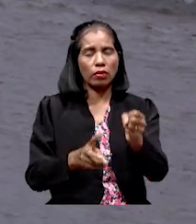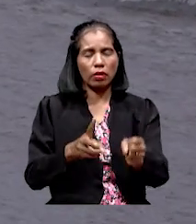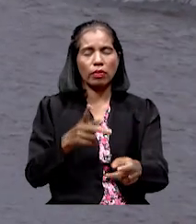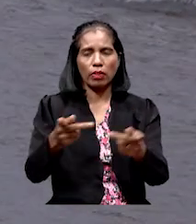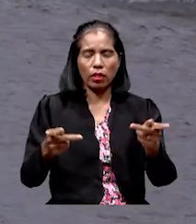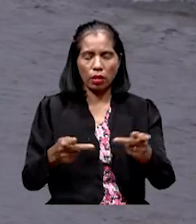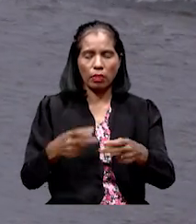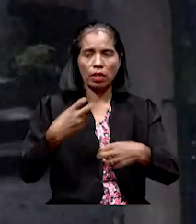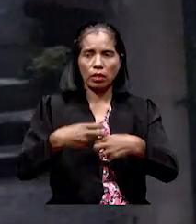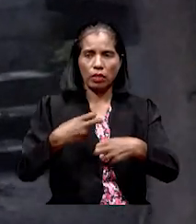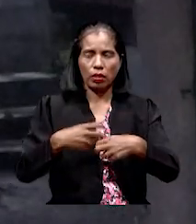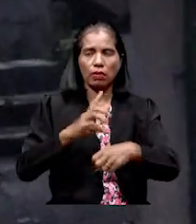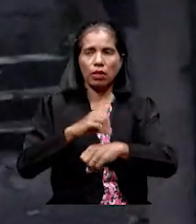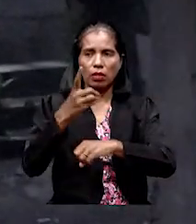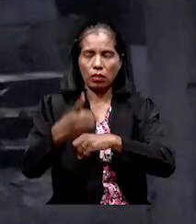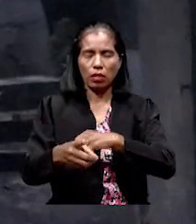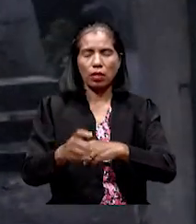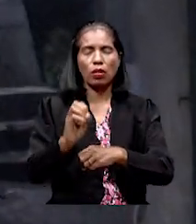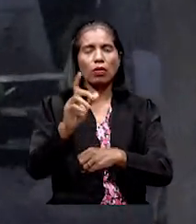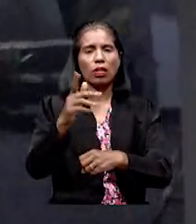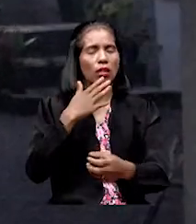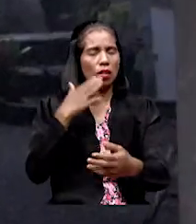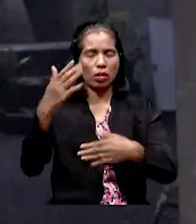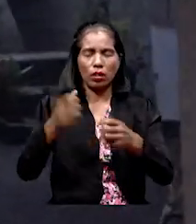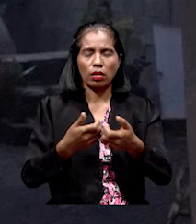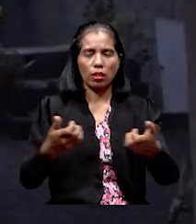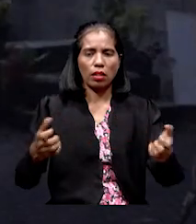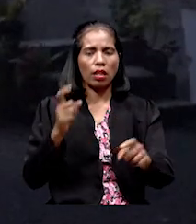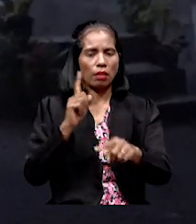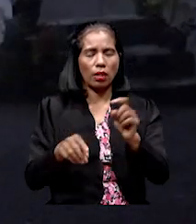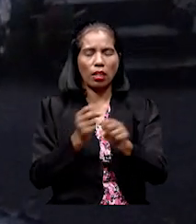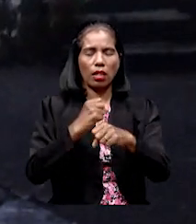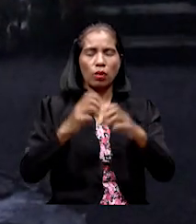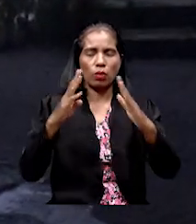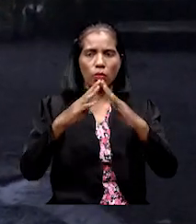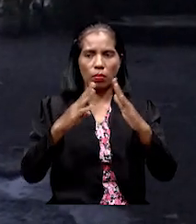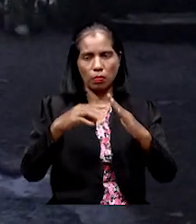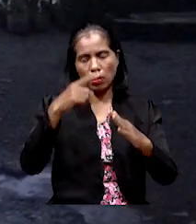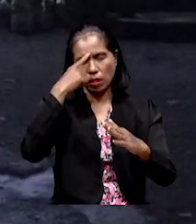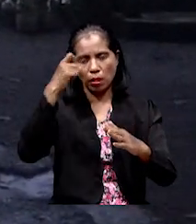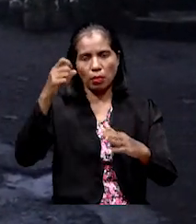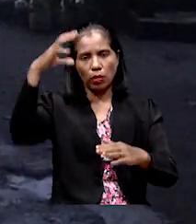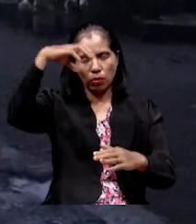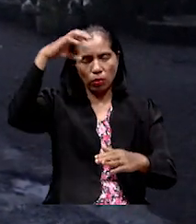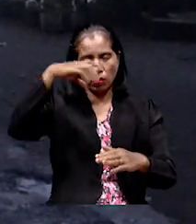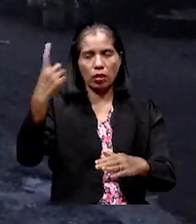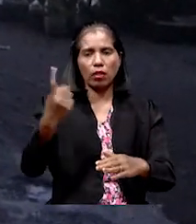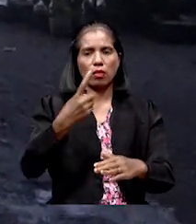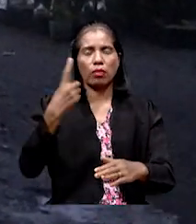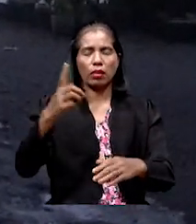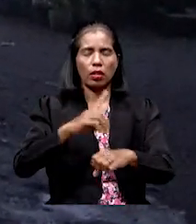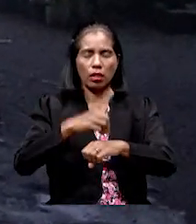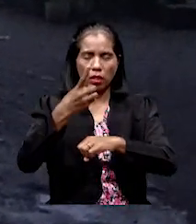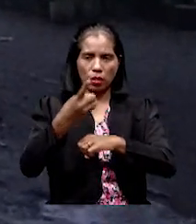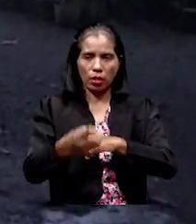risco ona ba desastre dia kliu evita atu constrói uma no hela tamba banhira udang sempre acontece